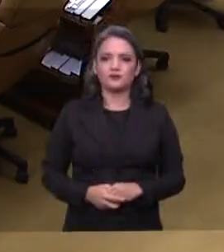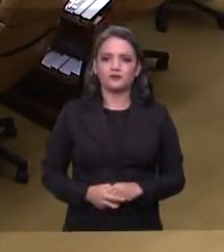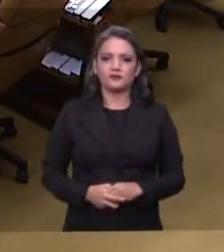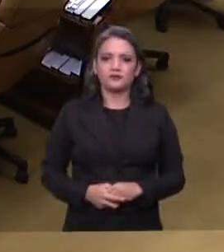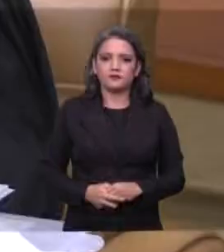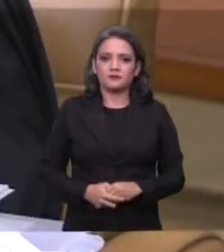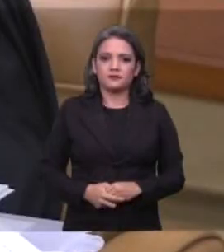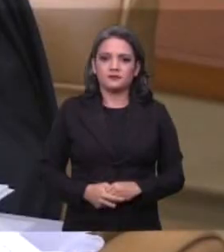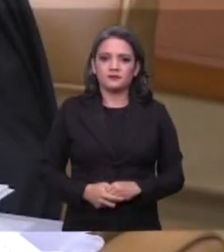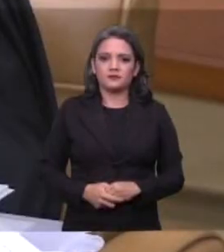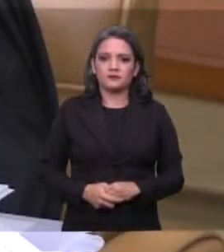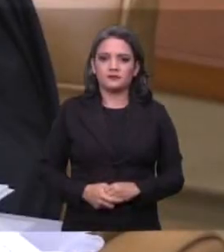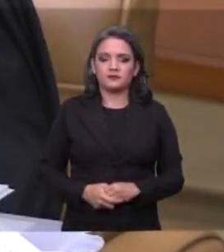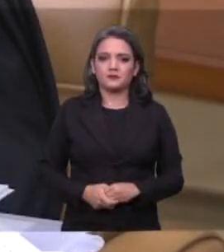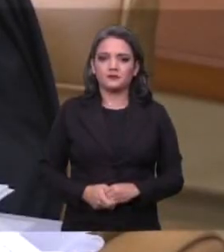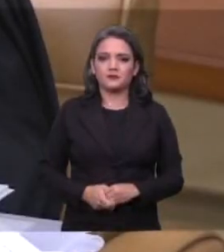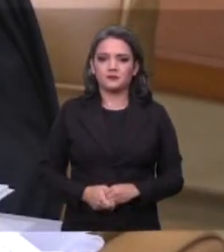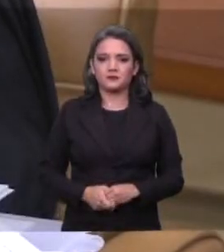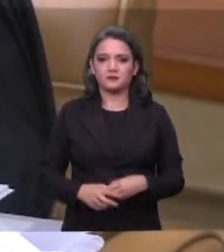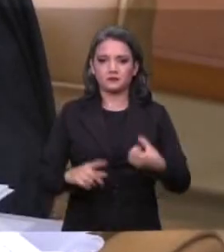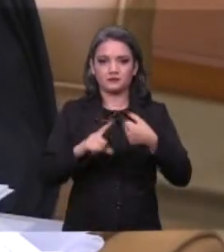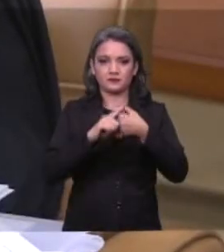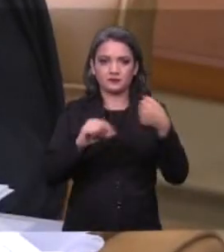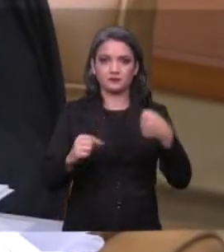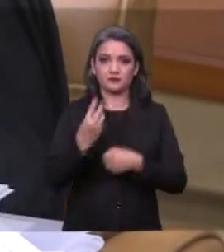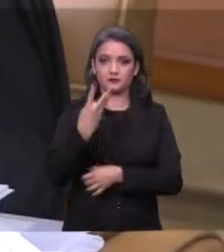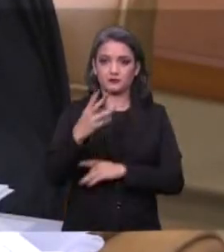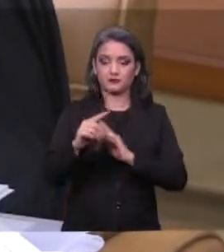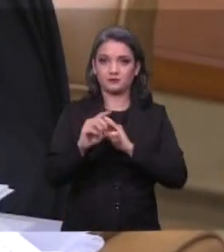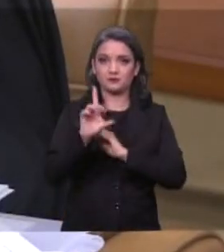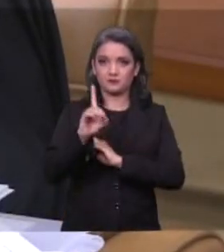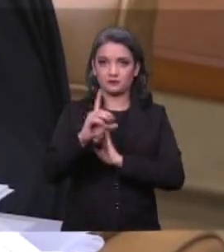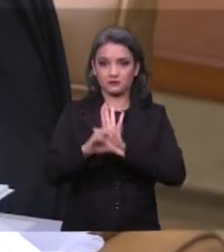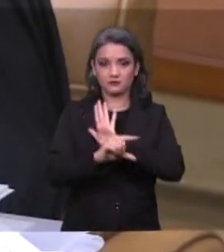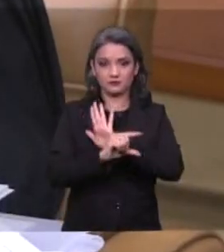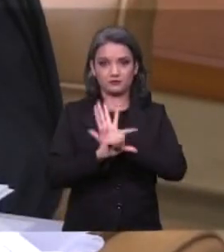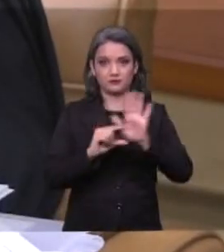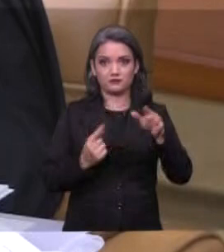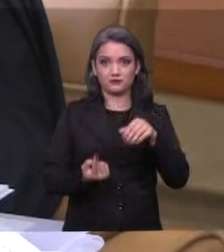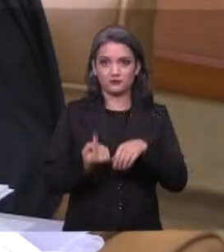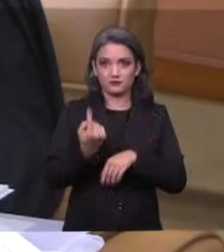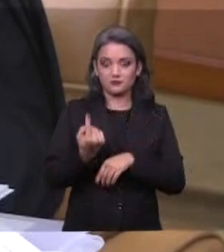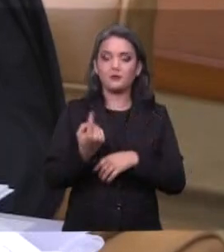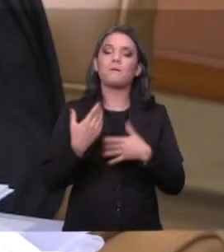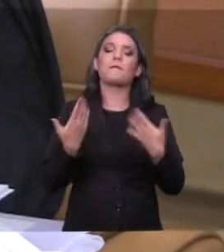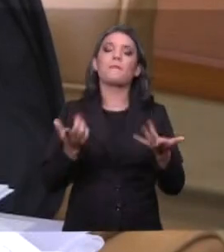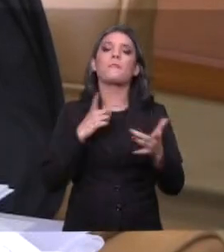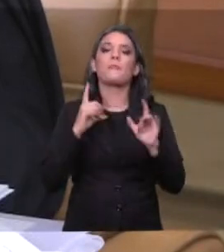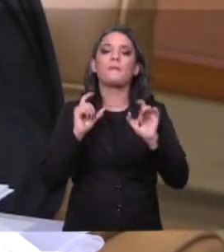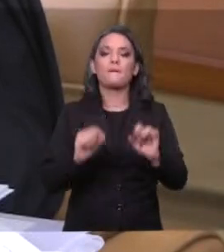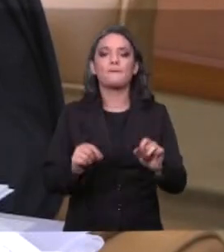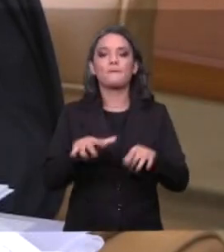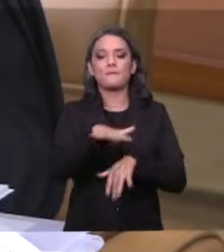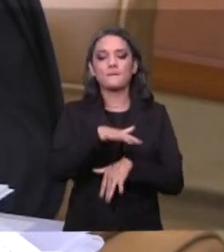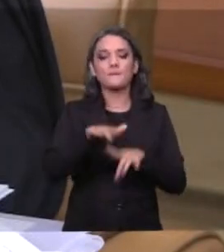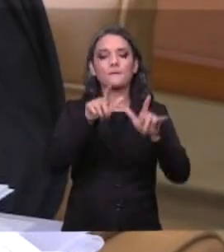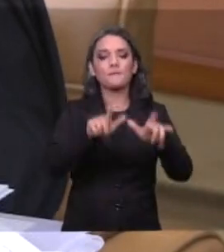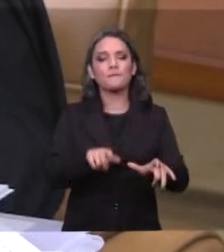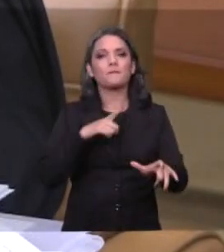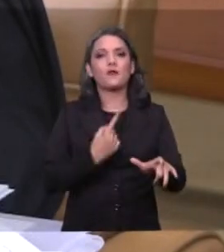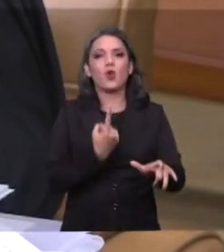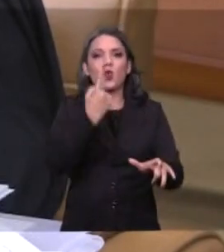Eu acompanho, Vossa Excelência. O artigo 3D, parágrafo único, nas comarcas em que funcionar apenas um